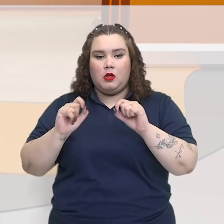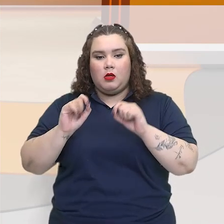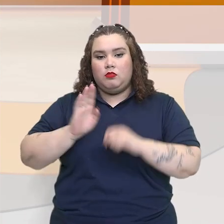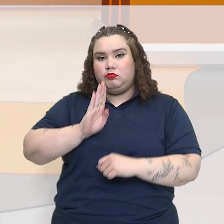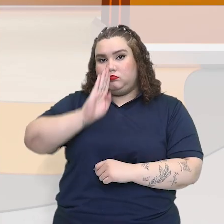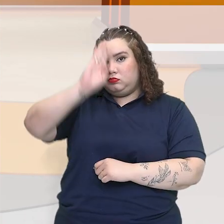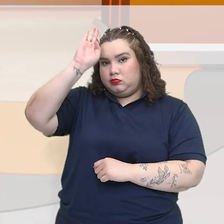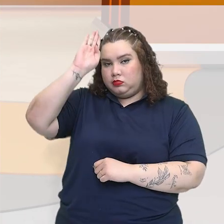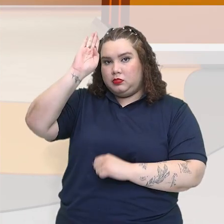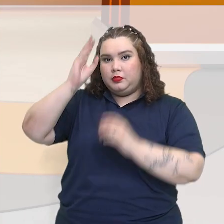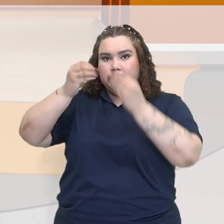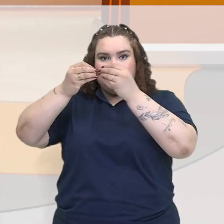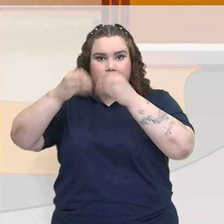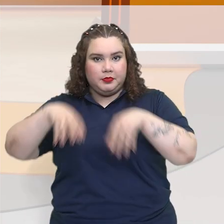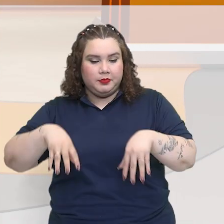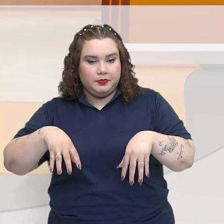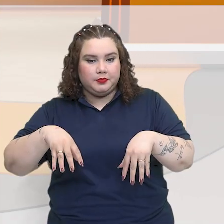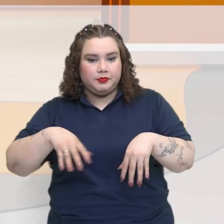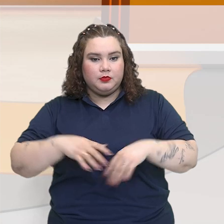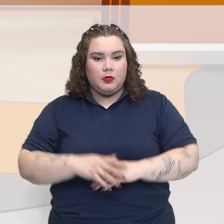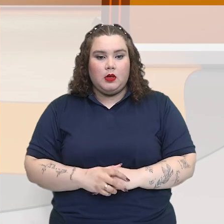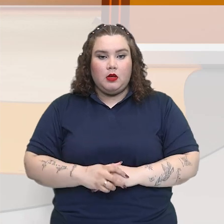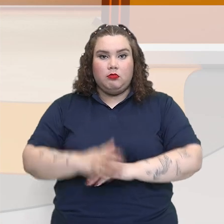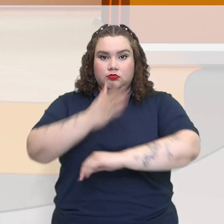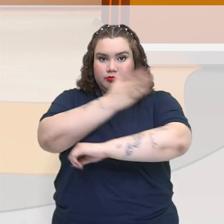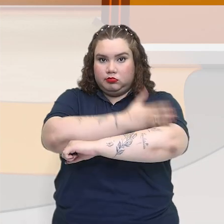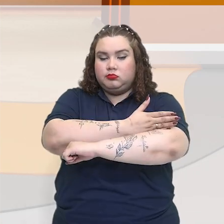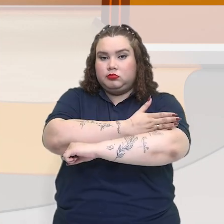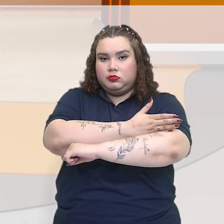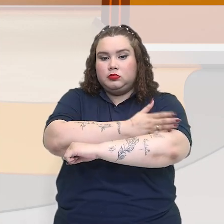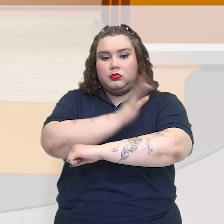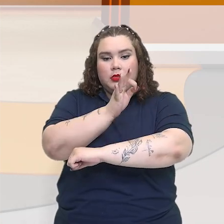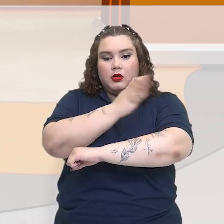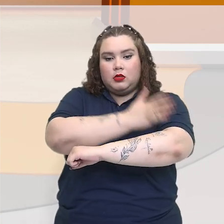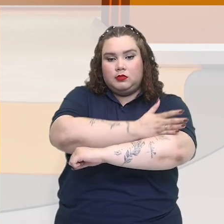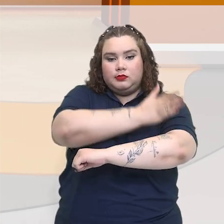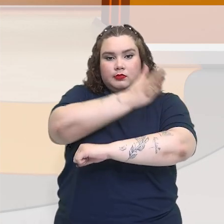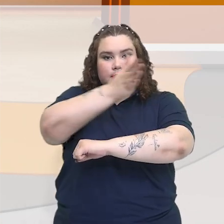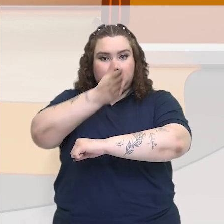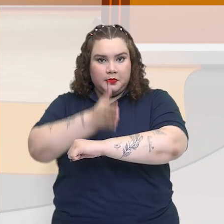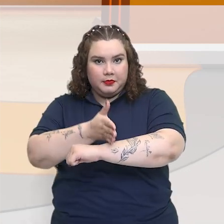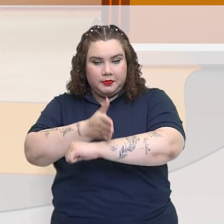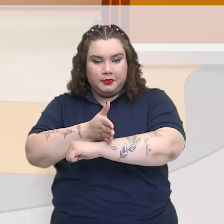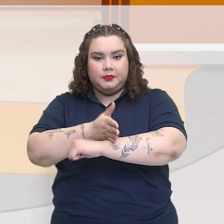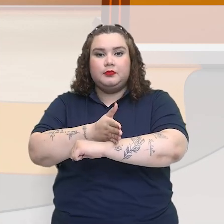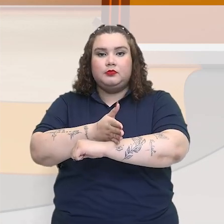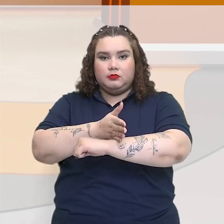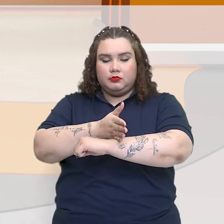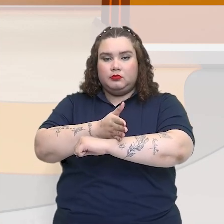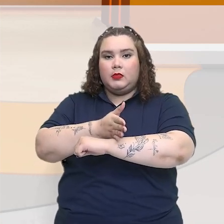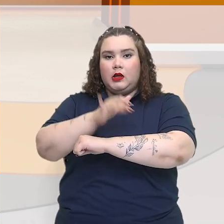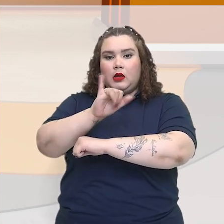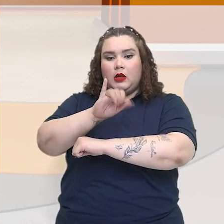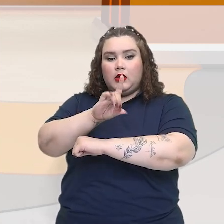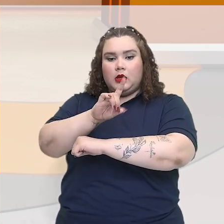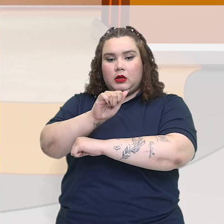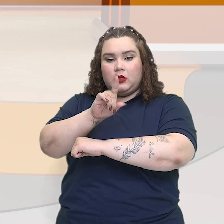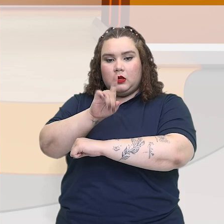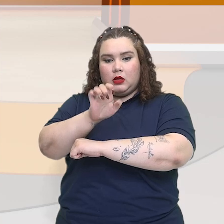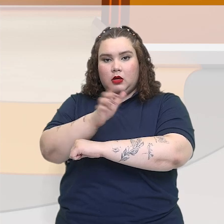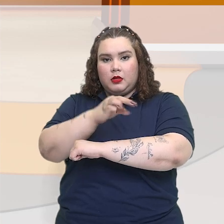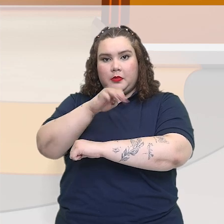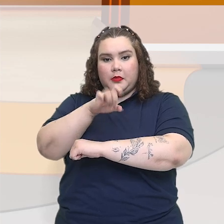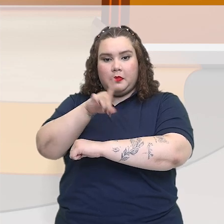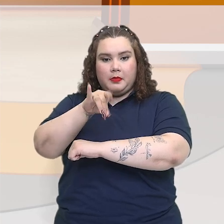Romano. Após a Antiguidade, nós temos a Idade Média, e após a